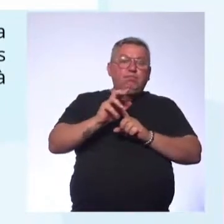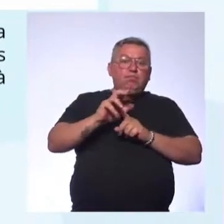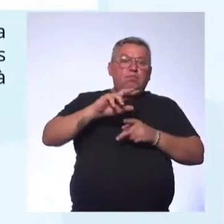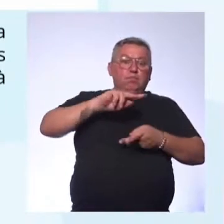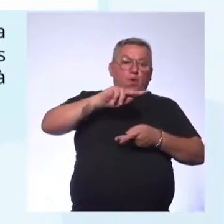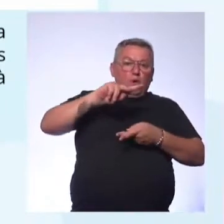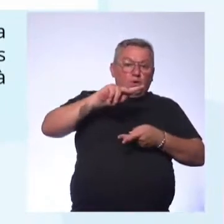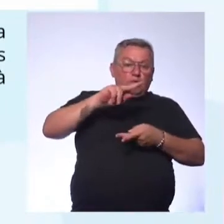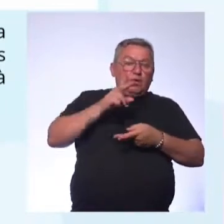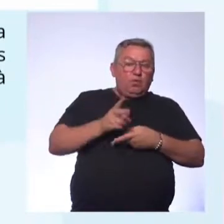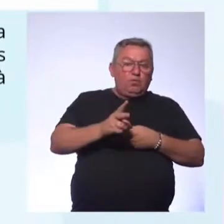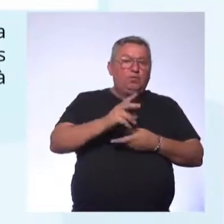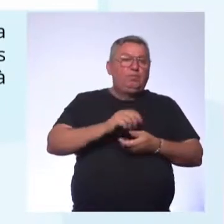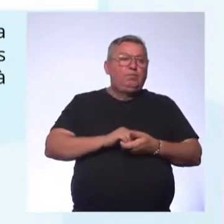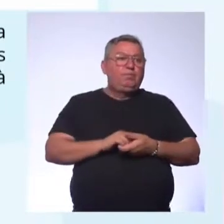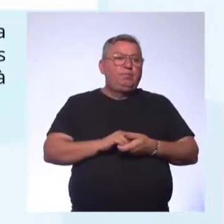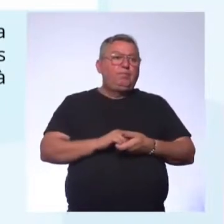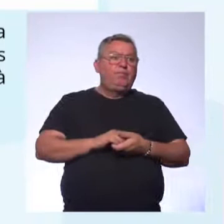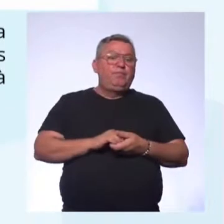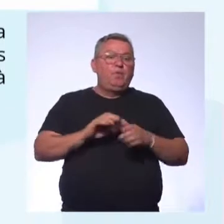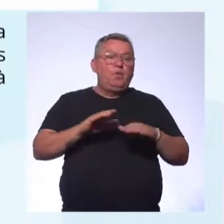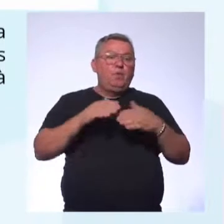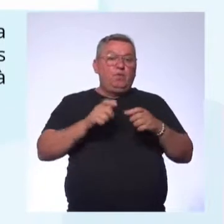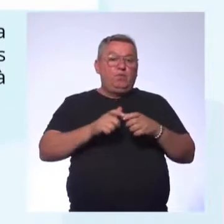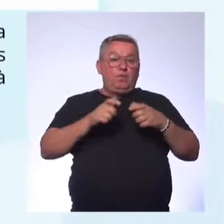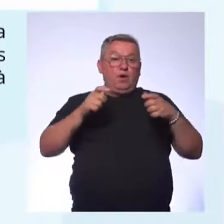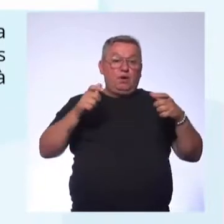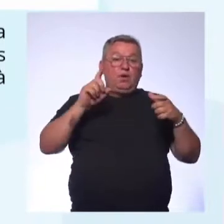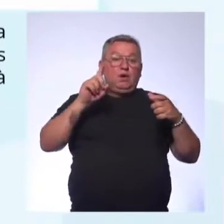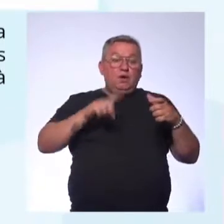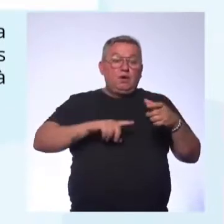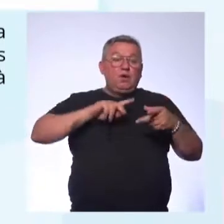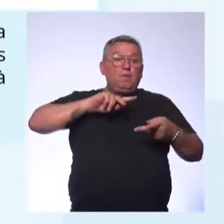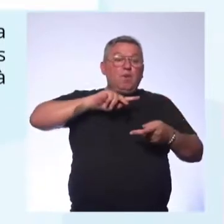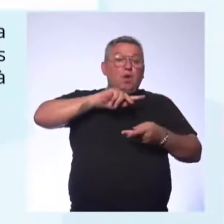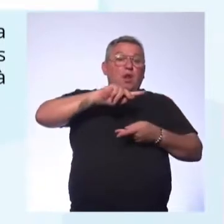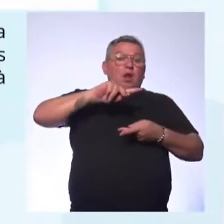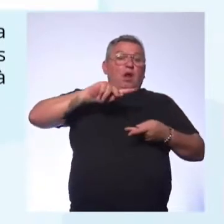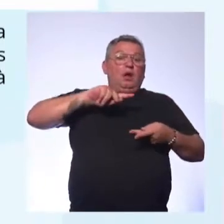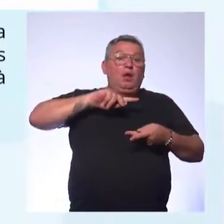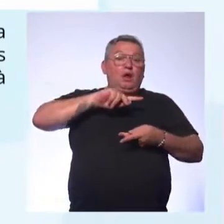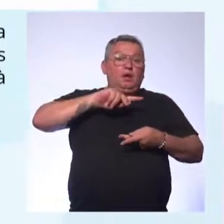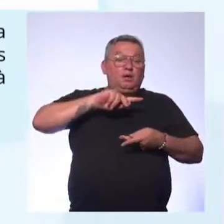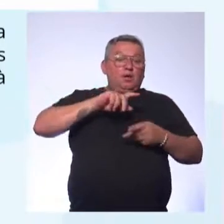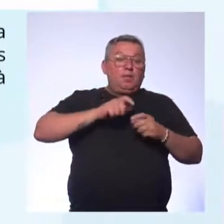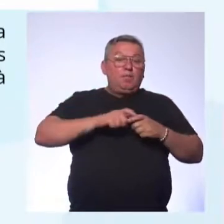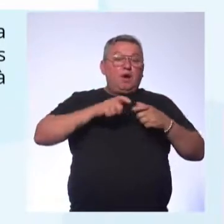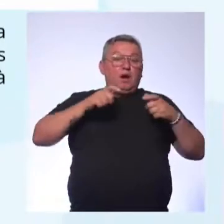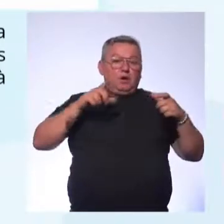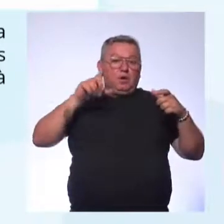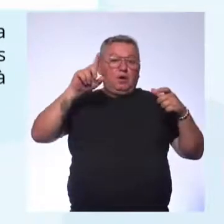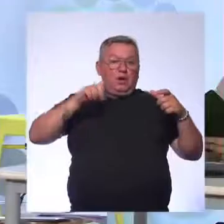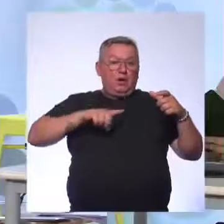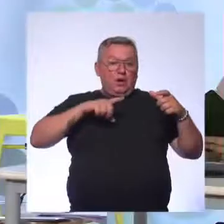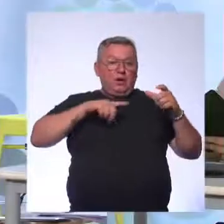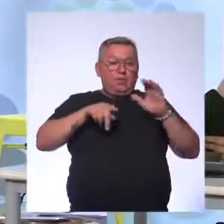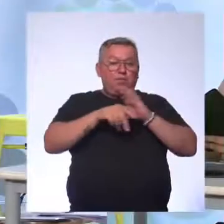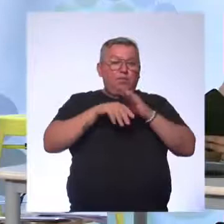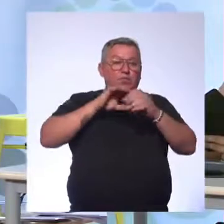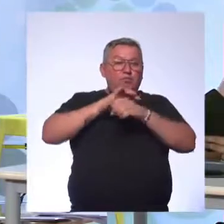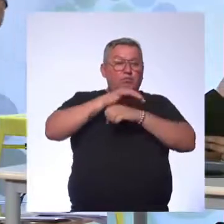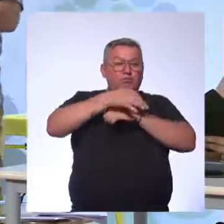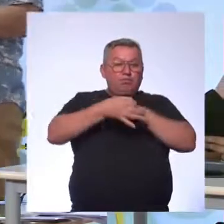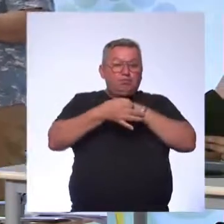dipolos permanentes Ok então quanto maior for essa polaridade maior será as forças intermoleculares